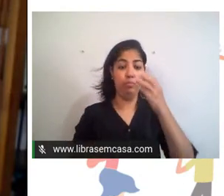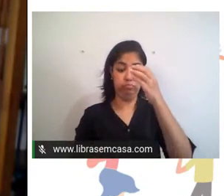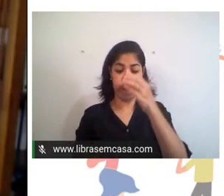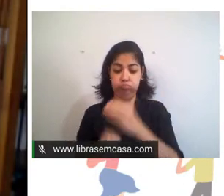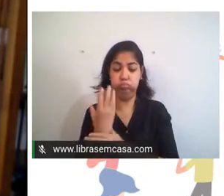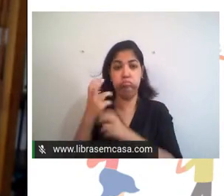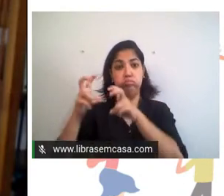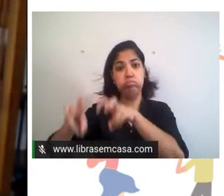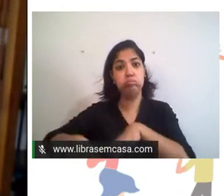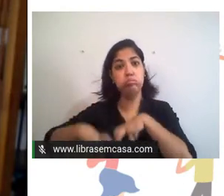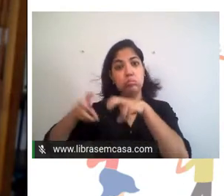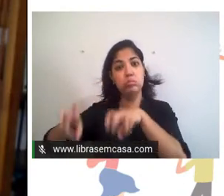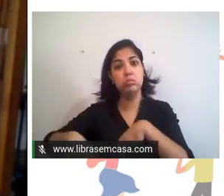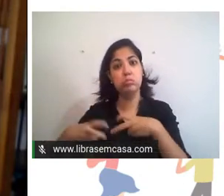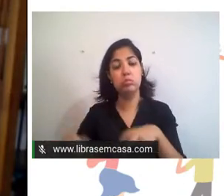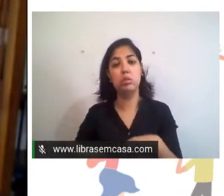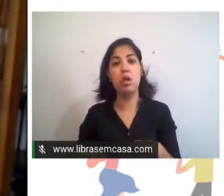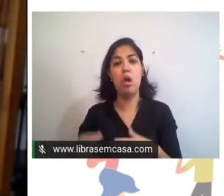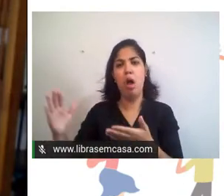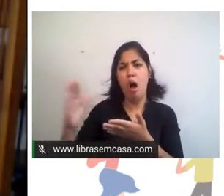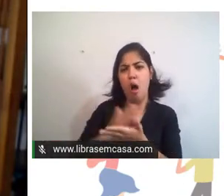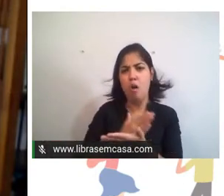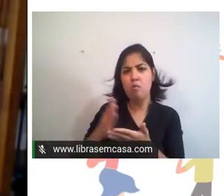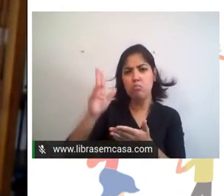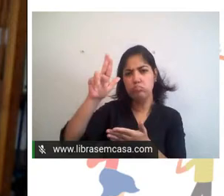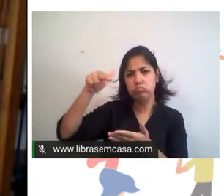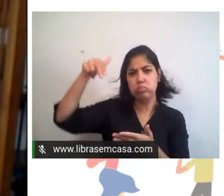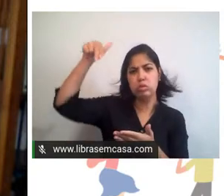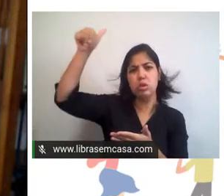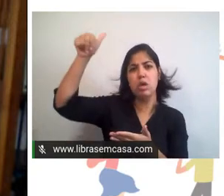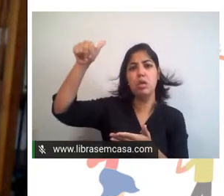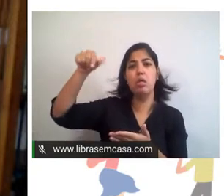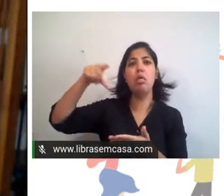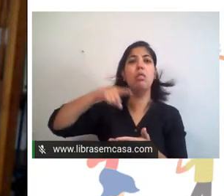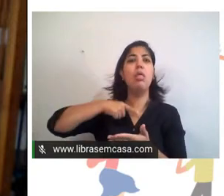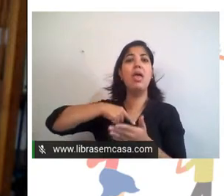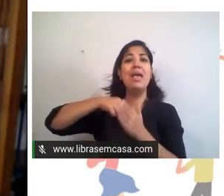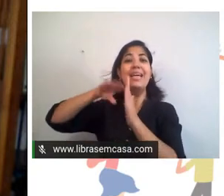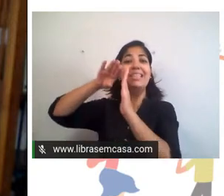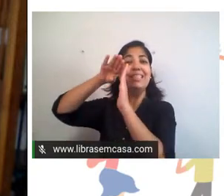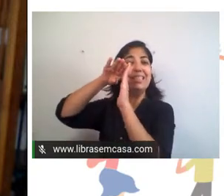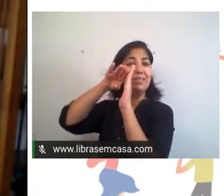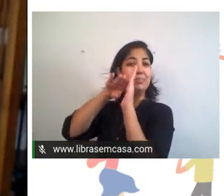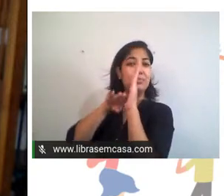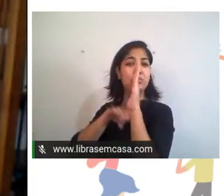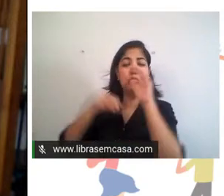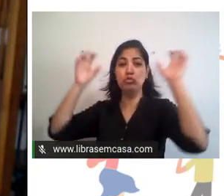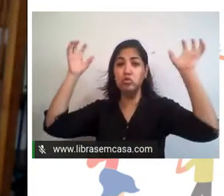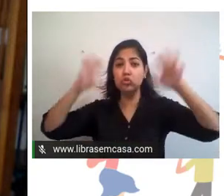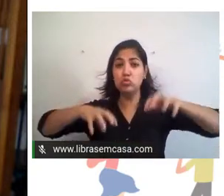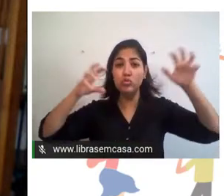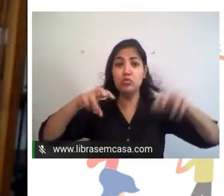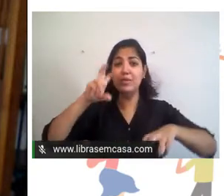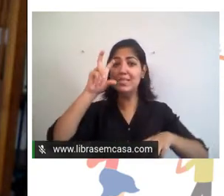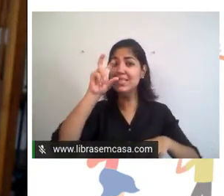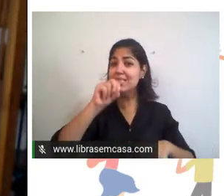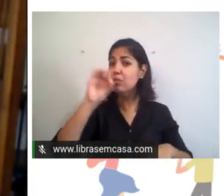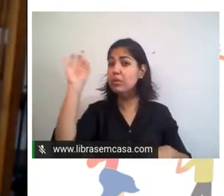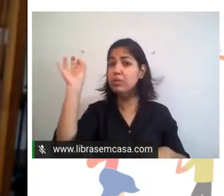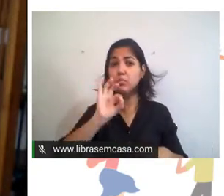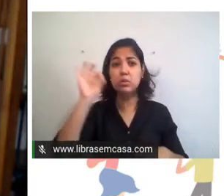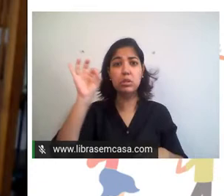agropecuária. Algumas regiões como o Nordeste brasileiro pode ter diminuição de chuva da ordem de 50%. Então uma região que é